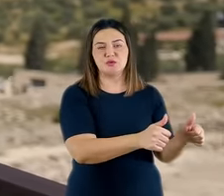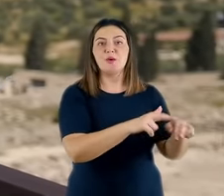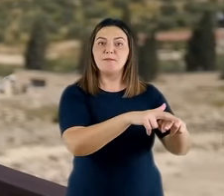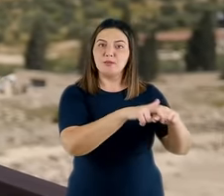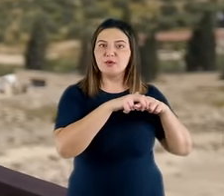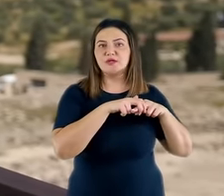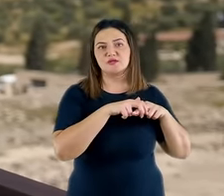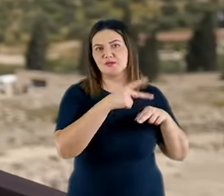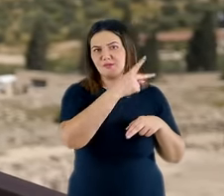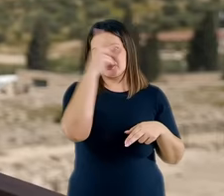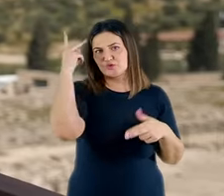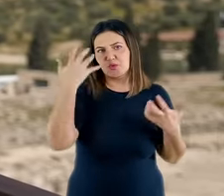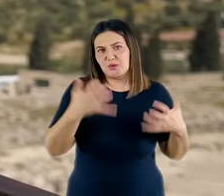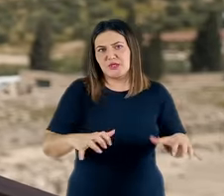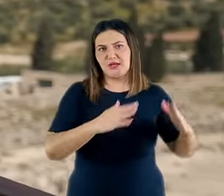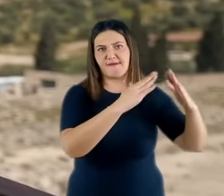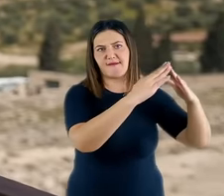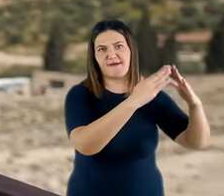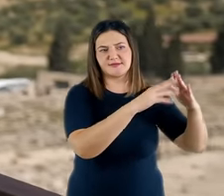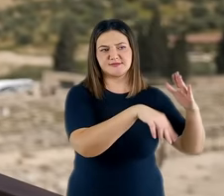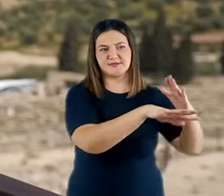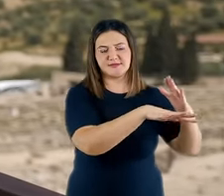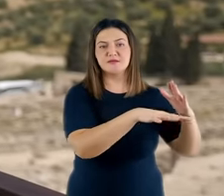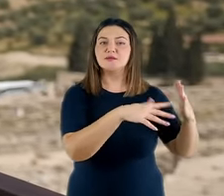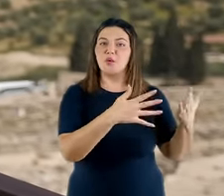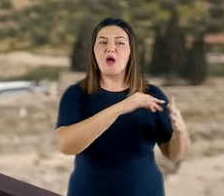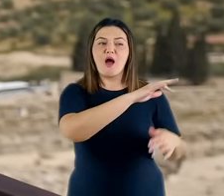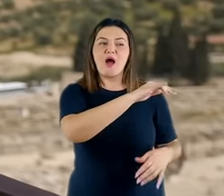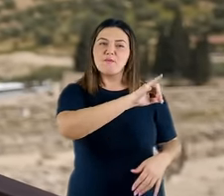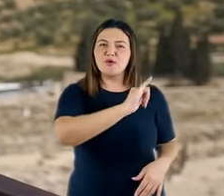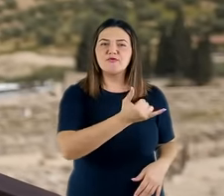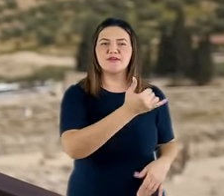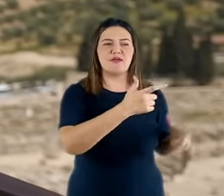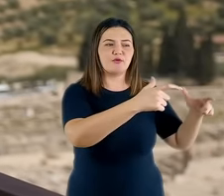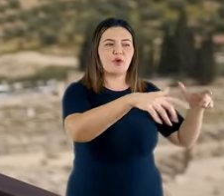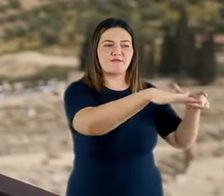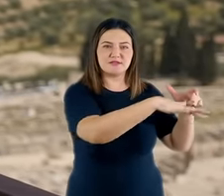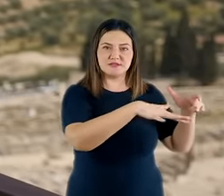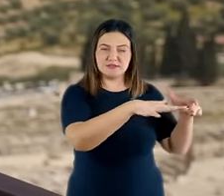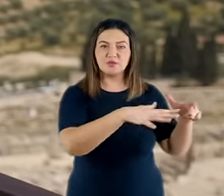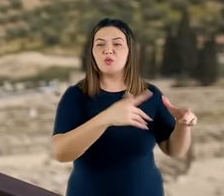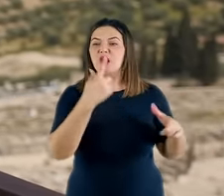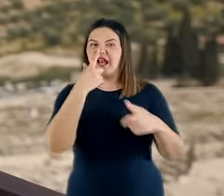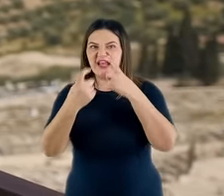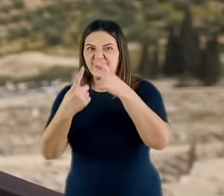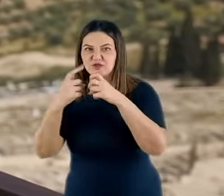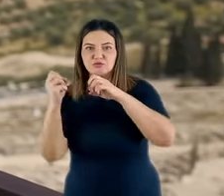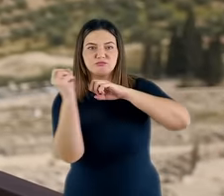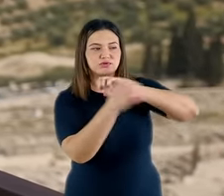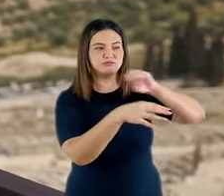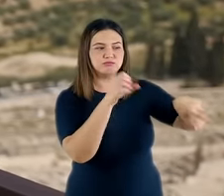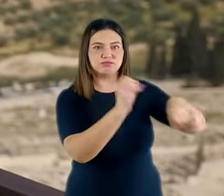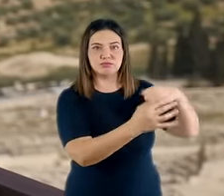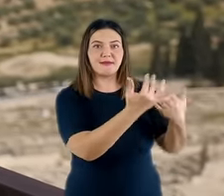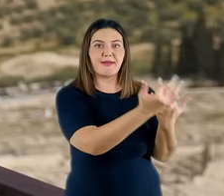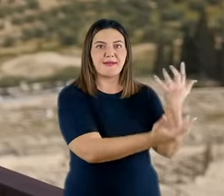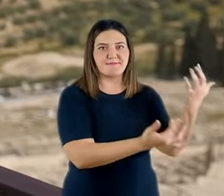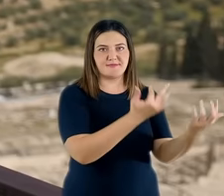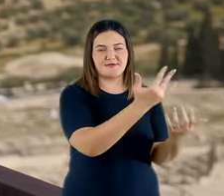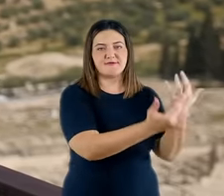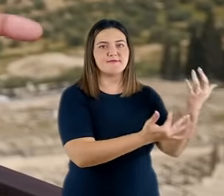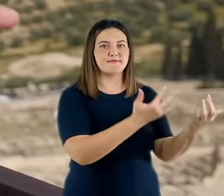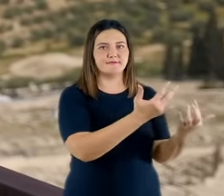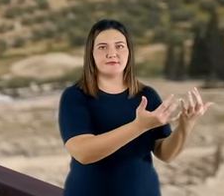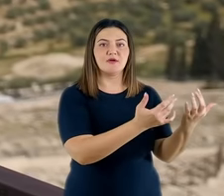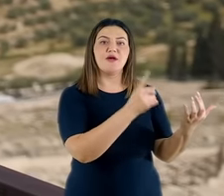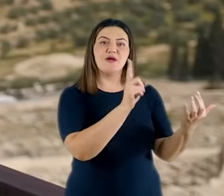pagãos. Por esta razão, ninguém queria morar naquele local. Eles aproveitavam então o ambiente vazio, queimavam o lixo da cidade ali, e esse fogo